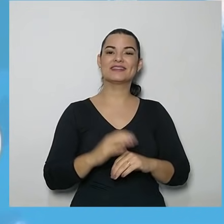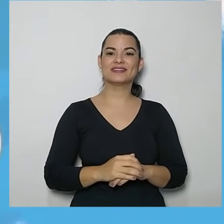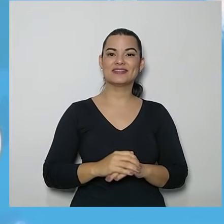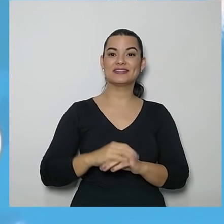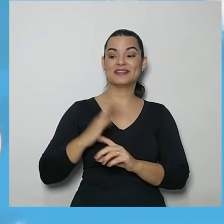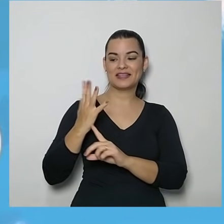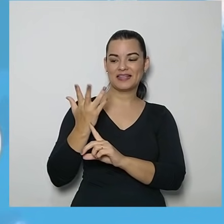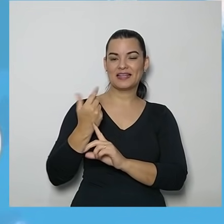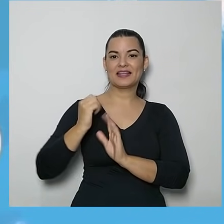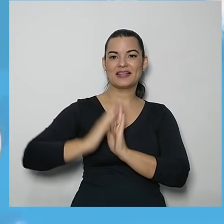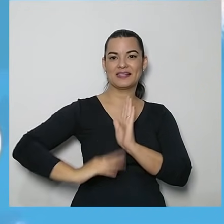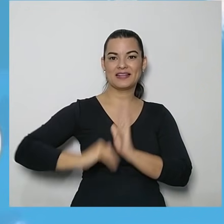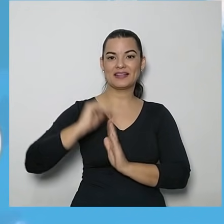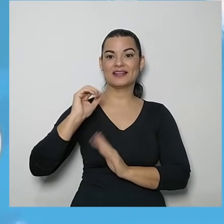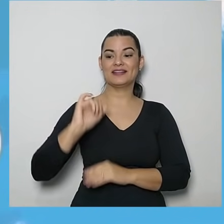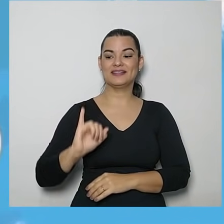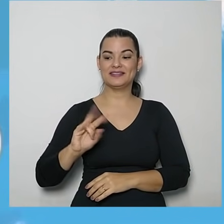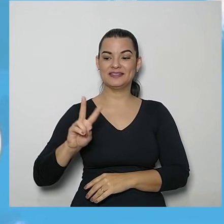do Portinari.